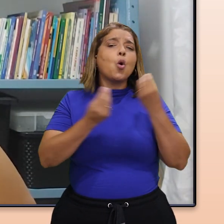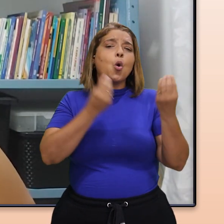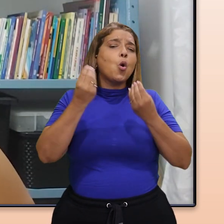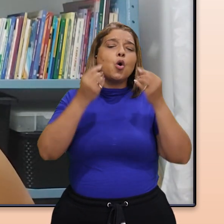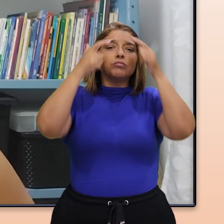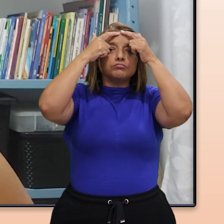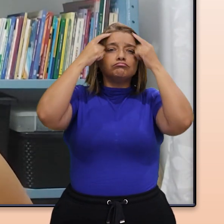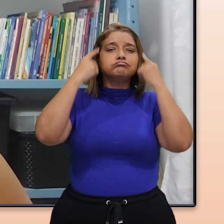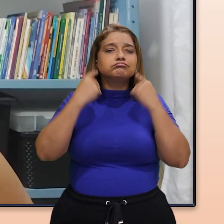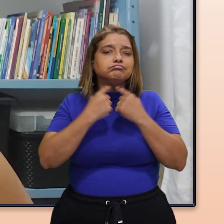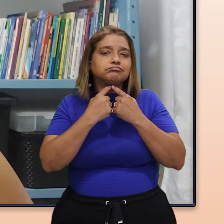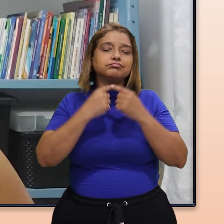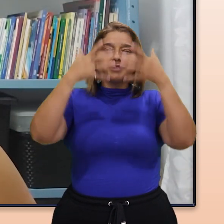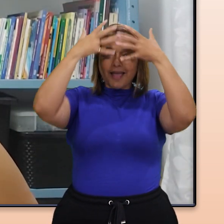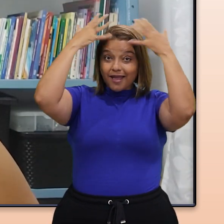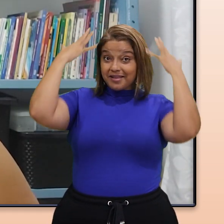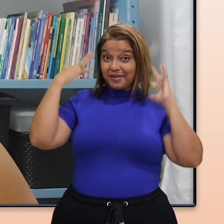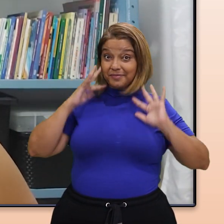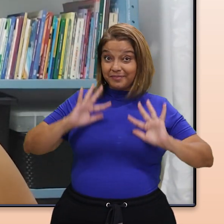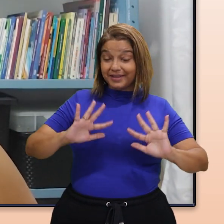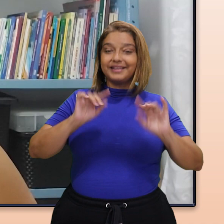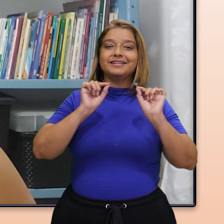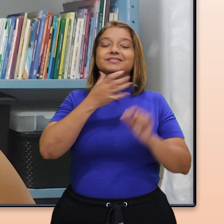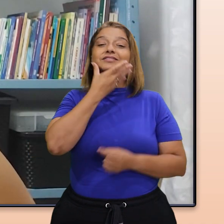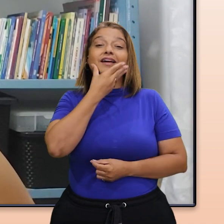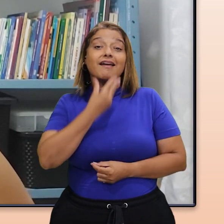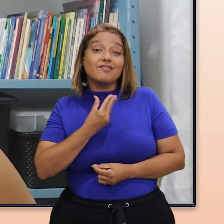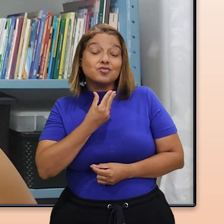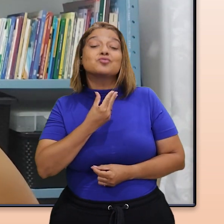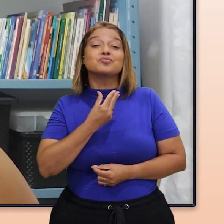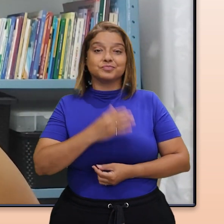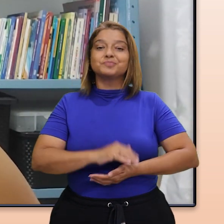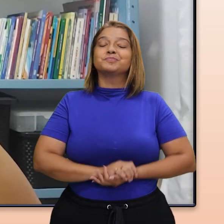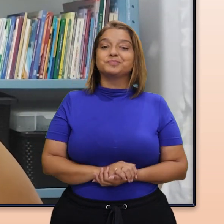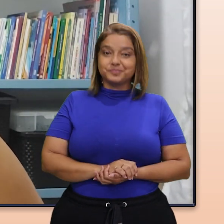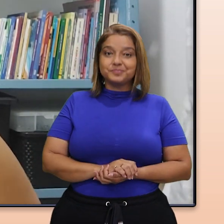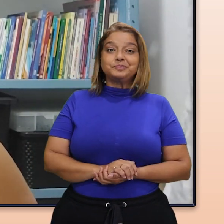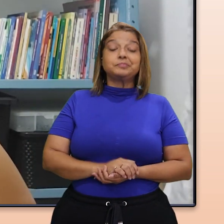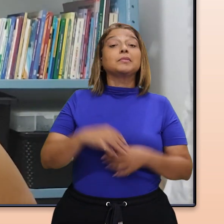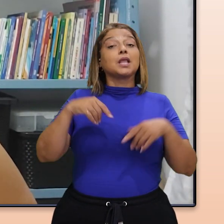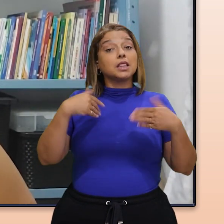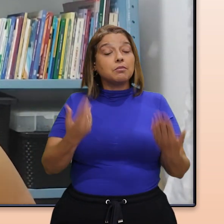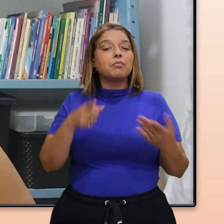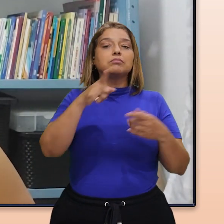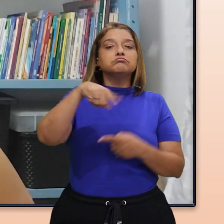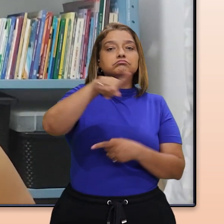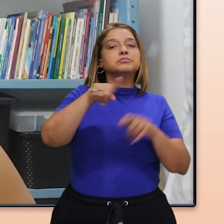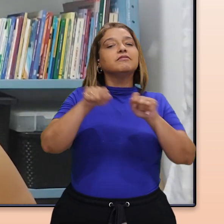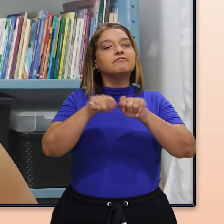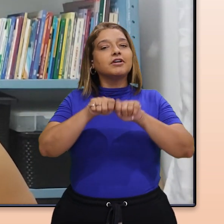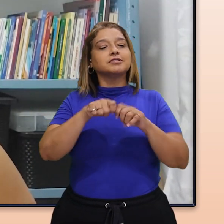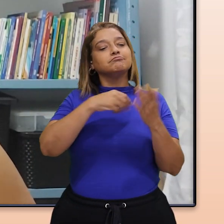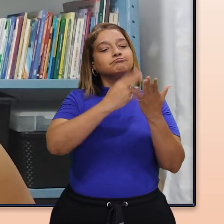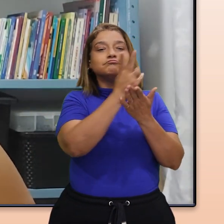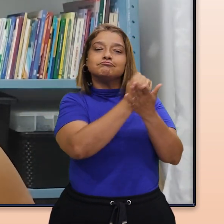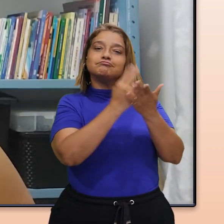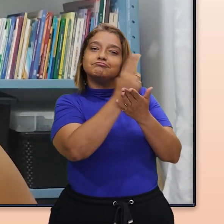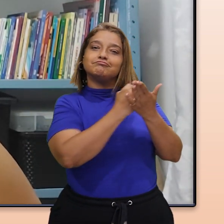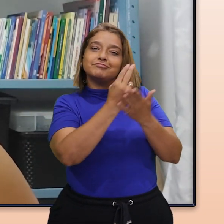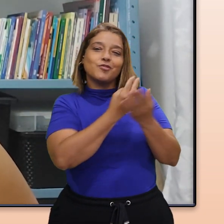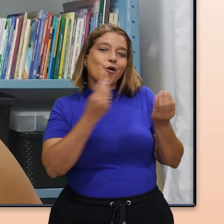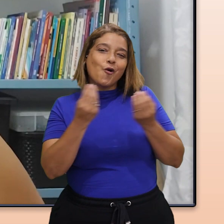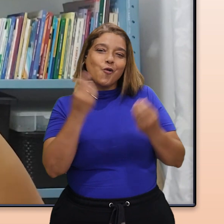o formato do seu rosto, seus cabelos, seu queixo. E depois tentar representar isso